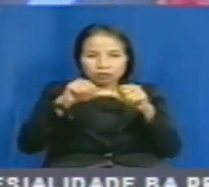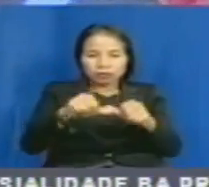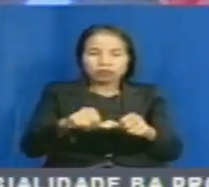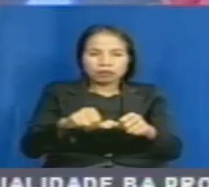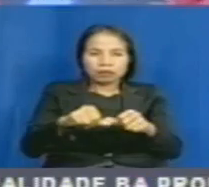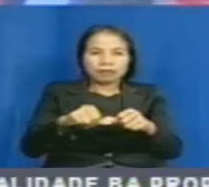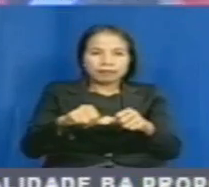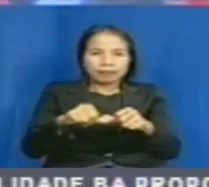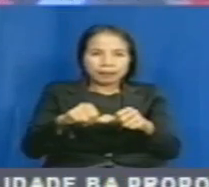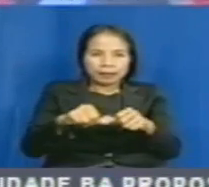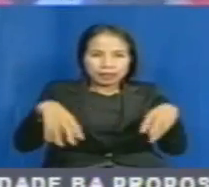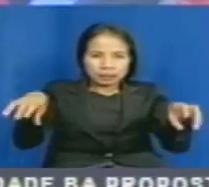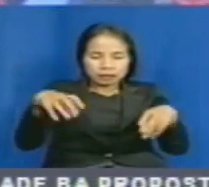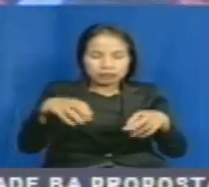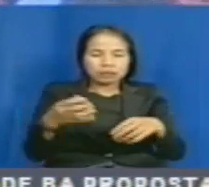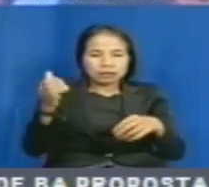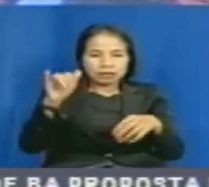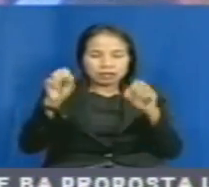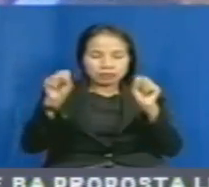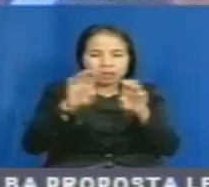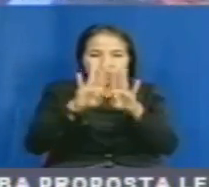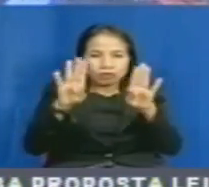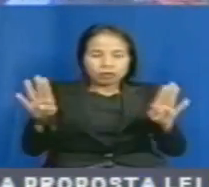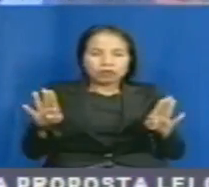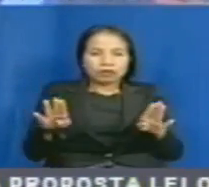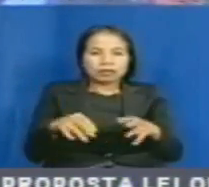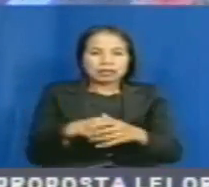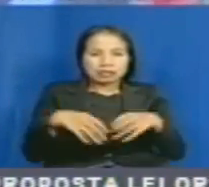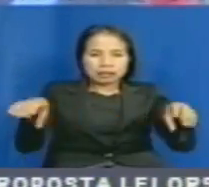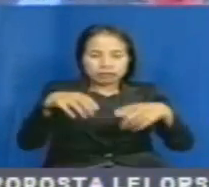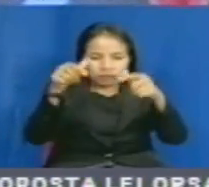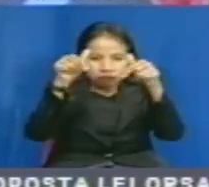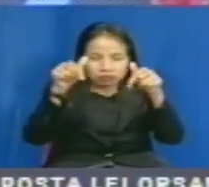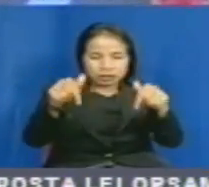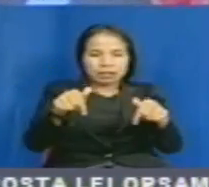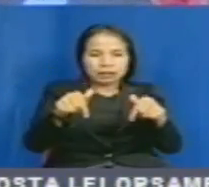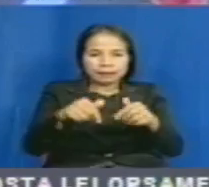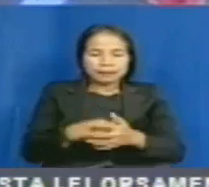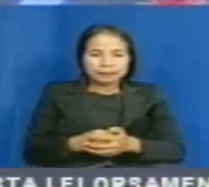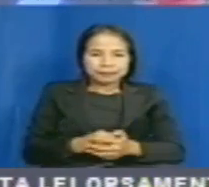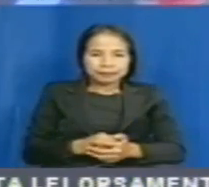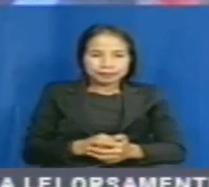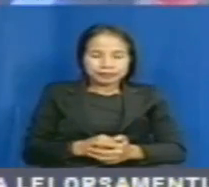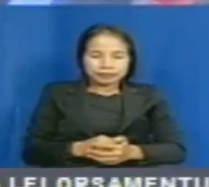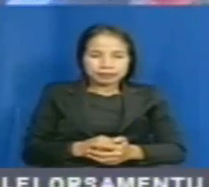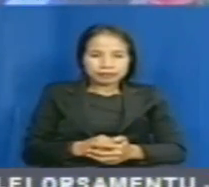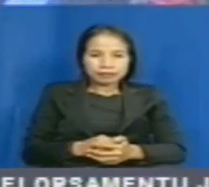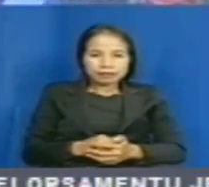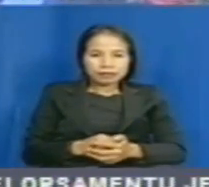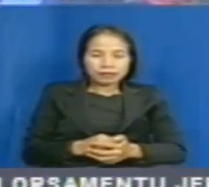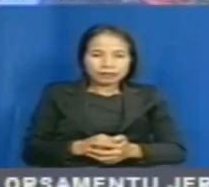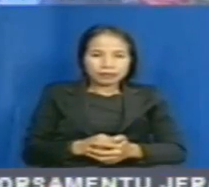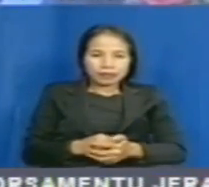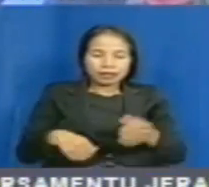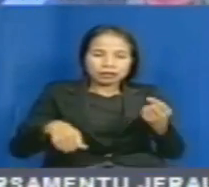investimentos, né, para ser a bela loca fábrica Roma Gené, para contribuir para Timor